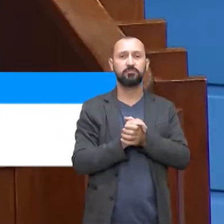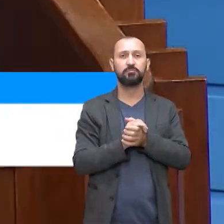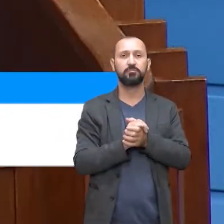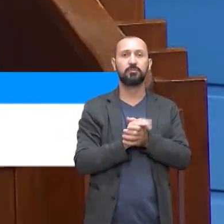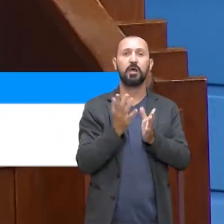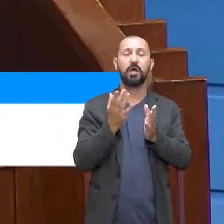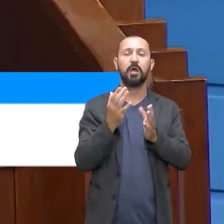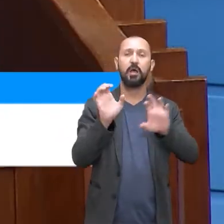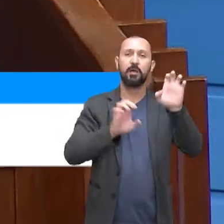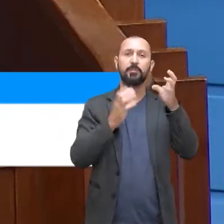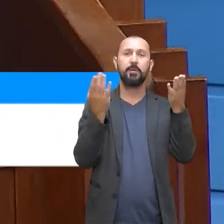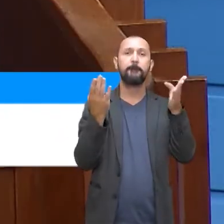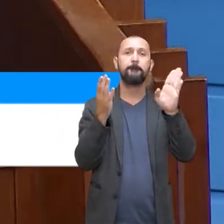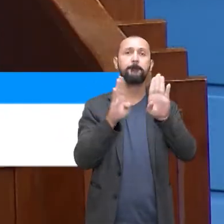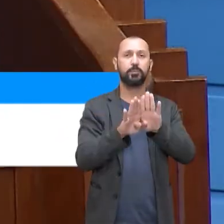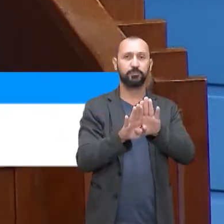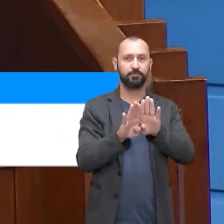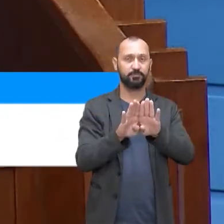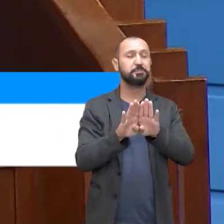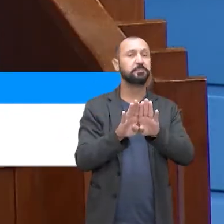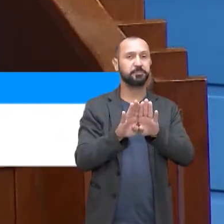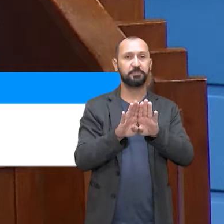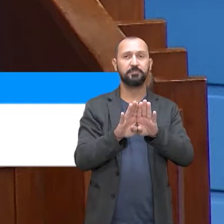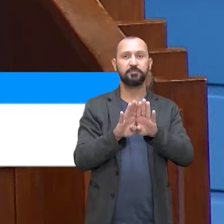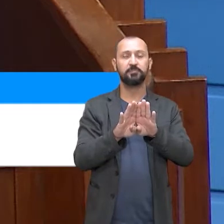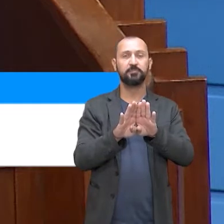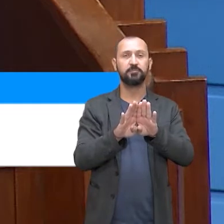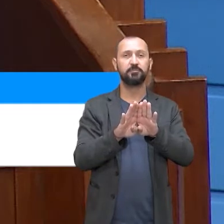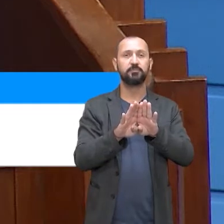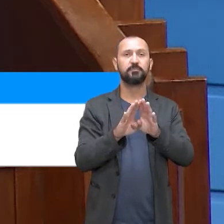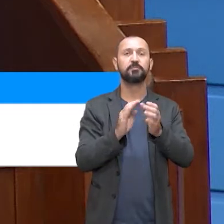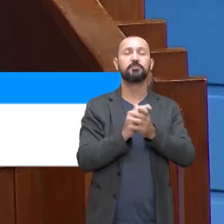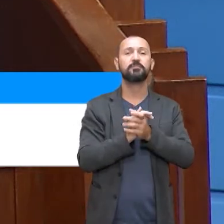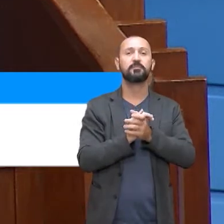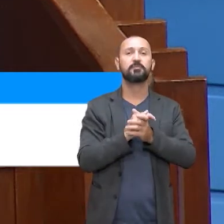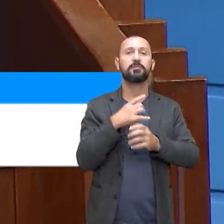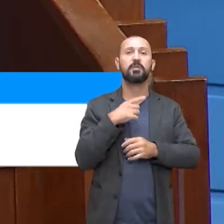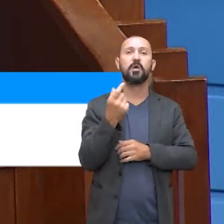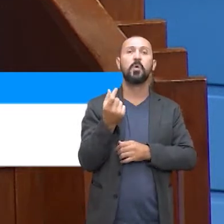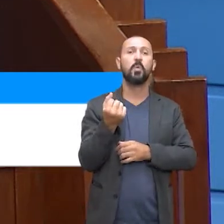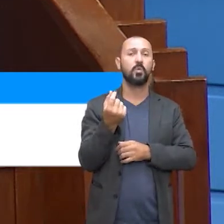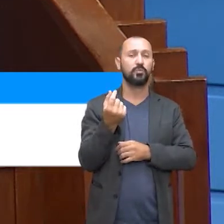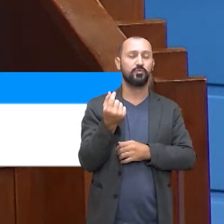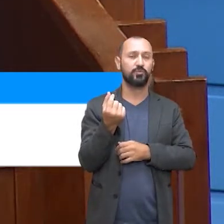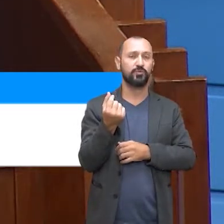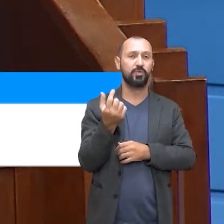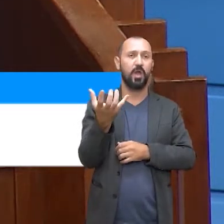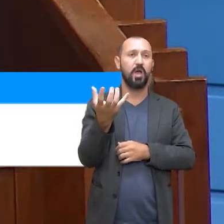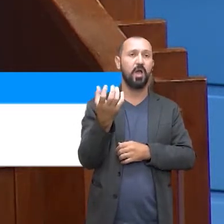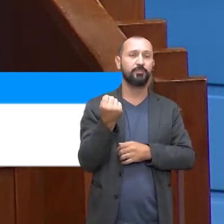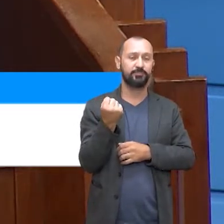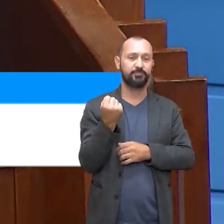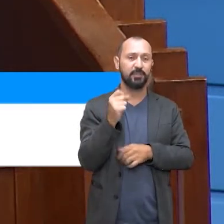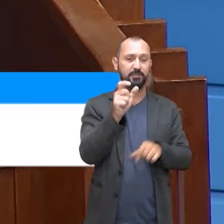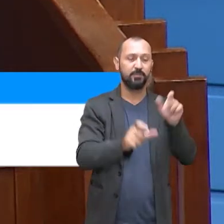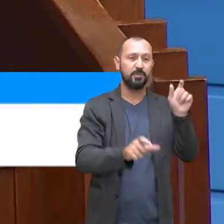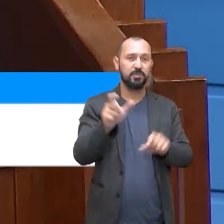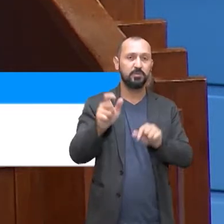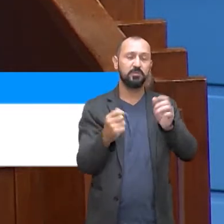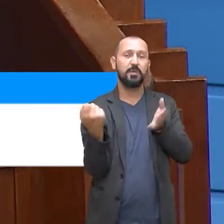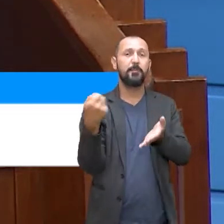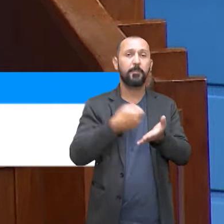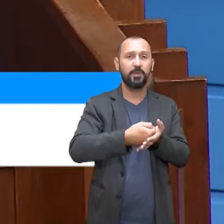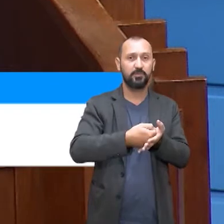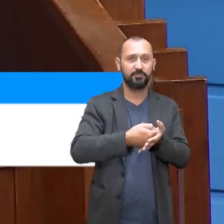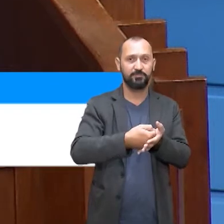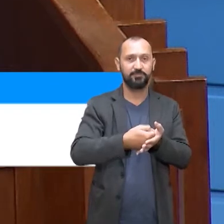empresa fechou as suas portas e ficou com o dinheiro dos